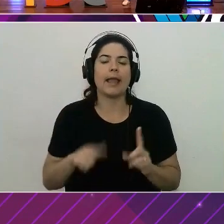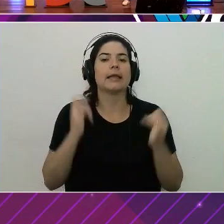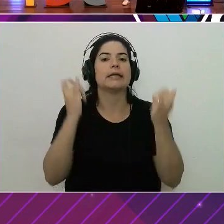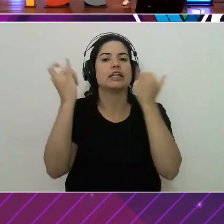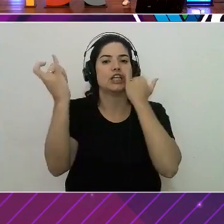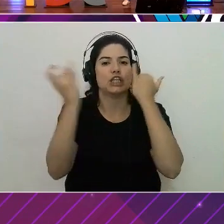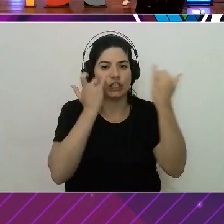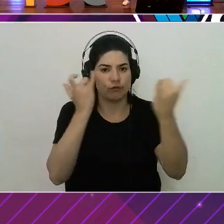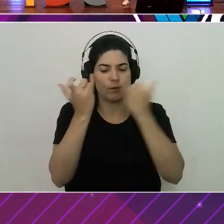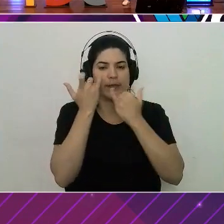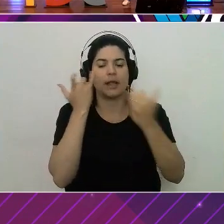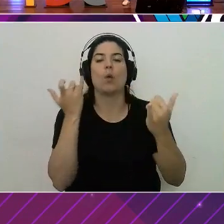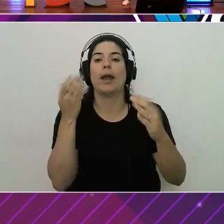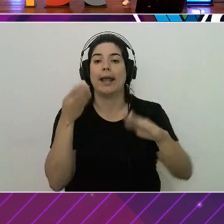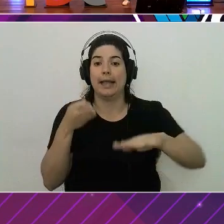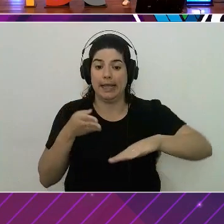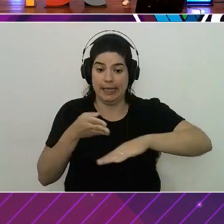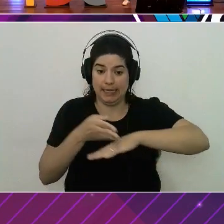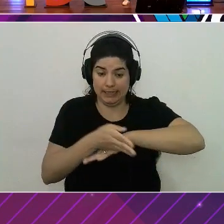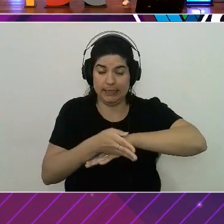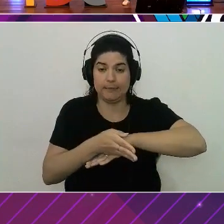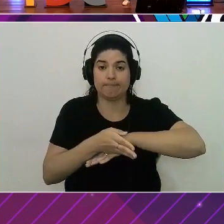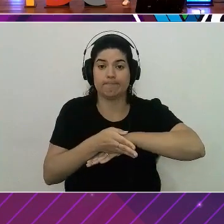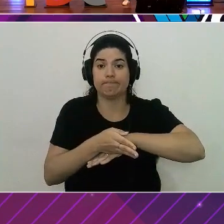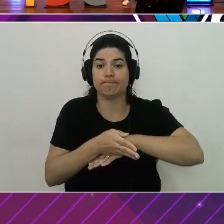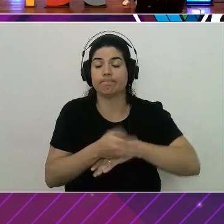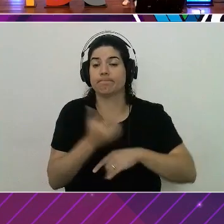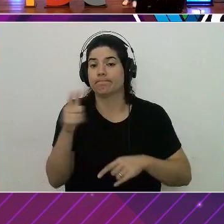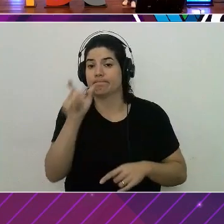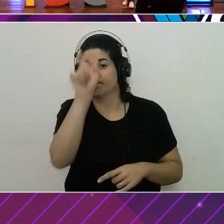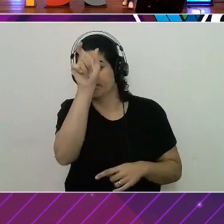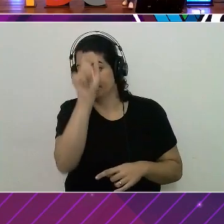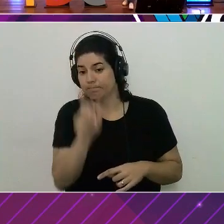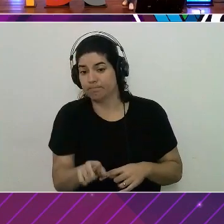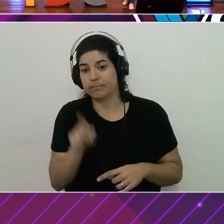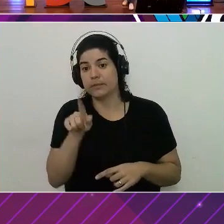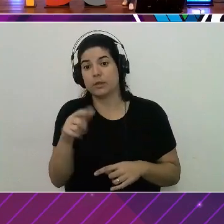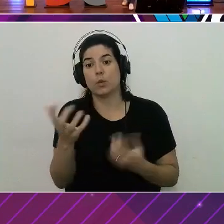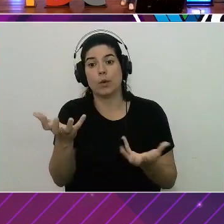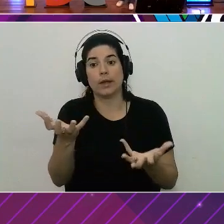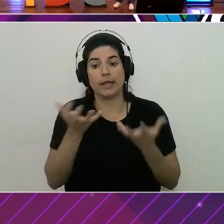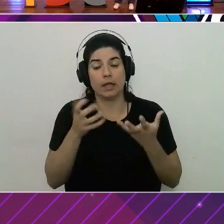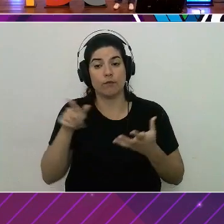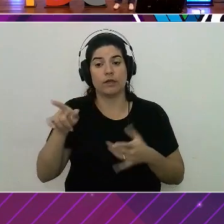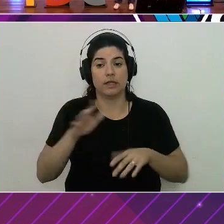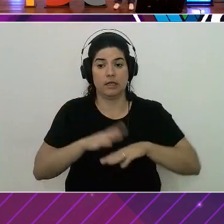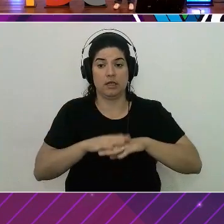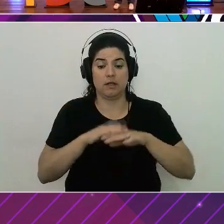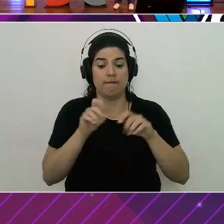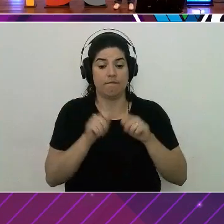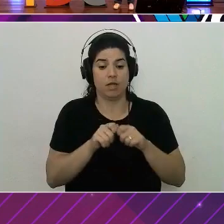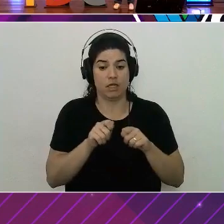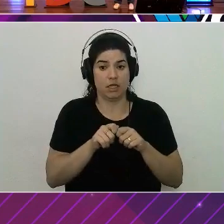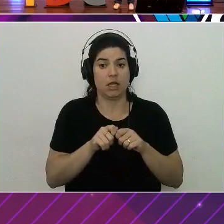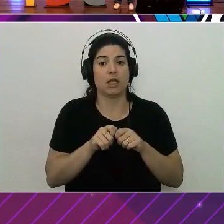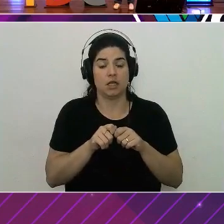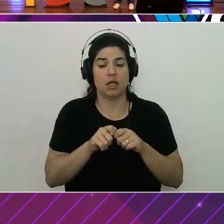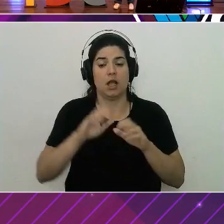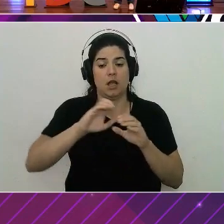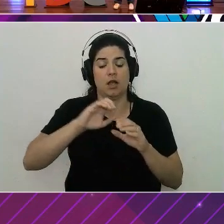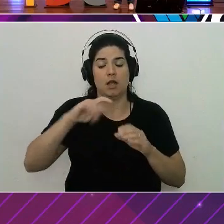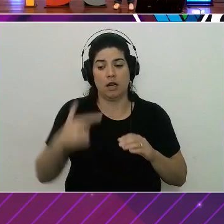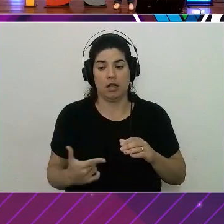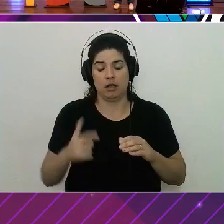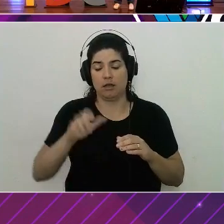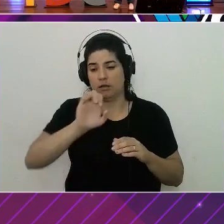entrada. E essa coluna aqui é a coluna que eu quero que você faça a classificação. Então, com base nisso, ele vai fazer